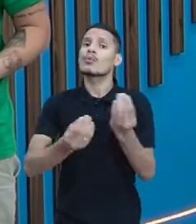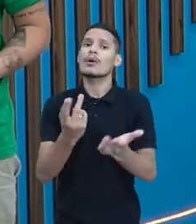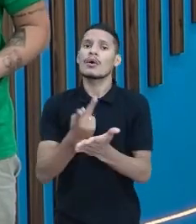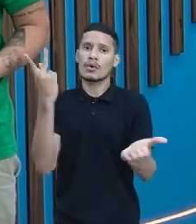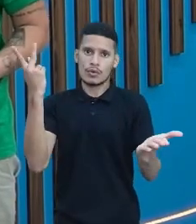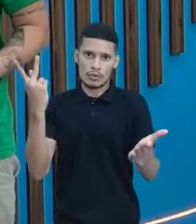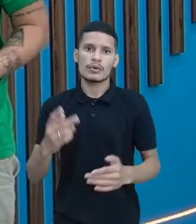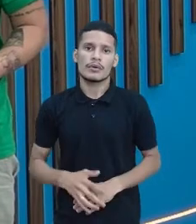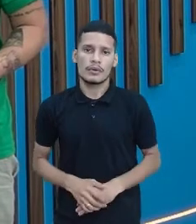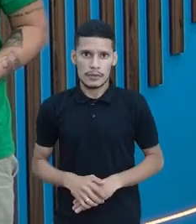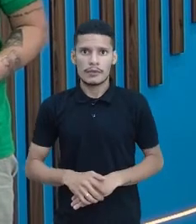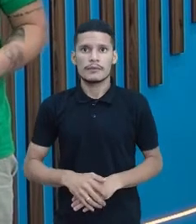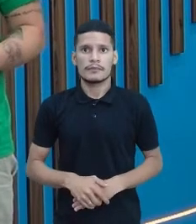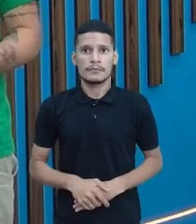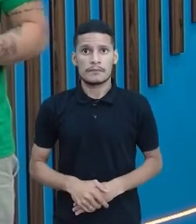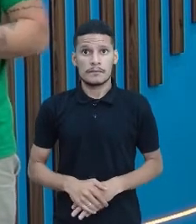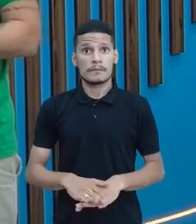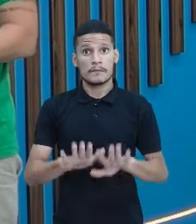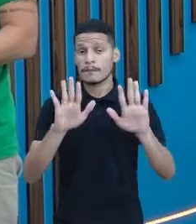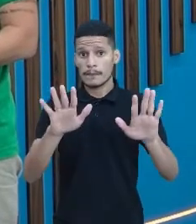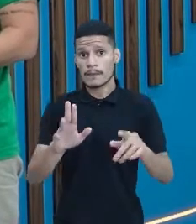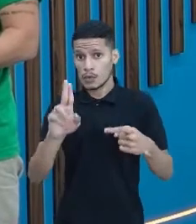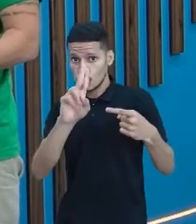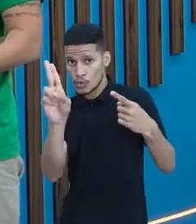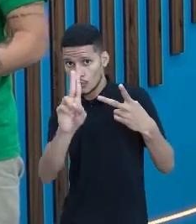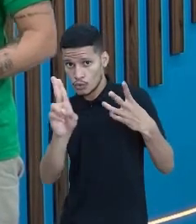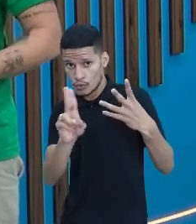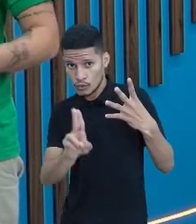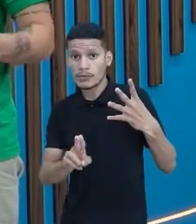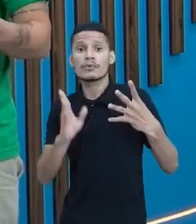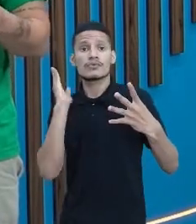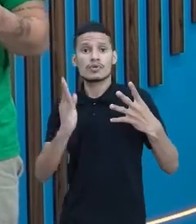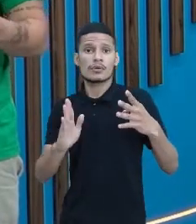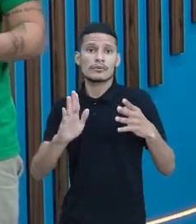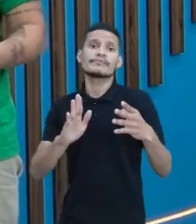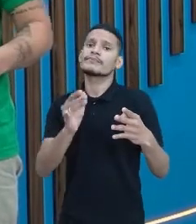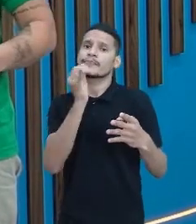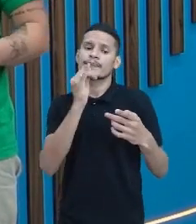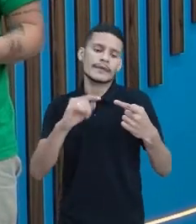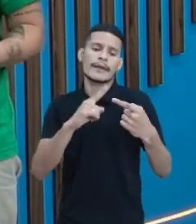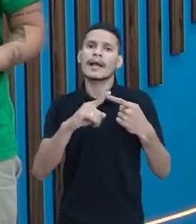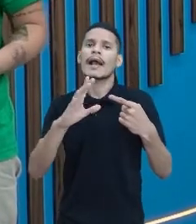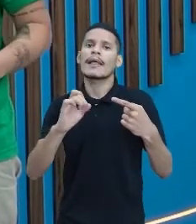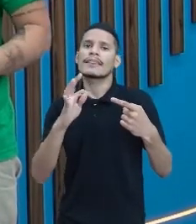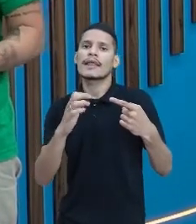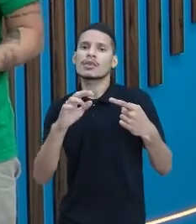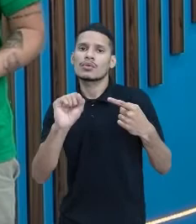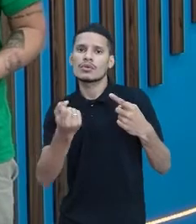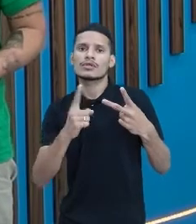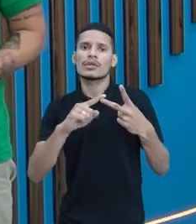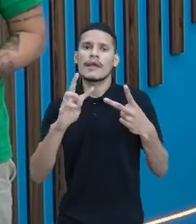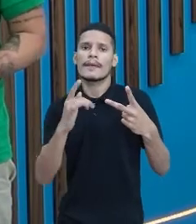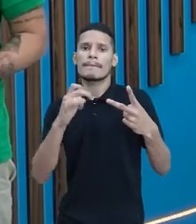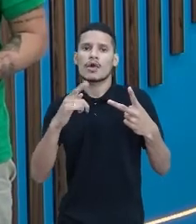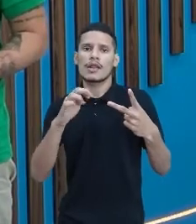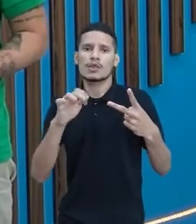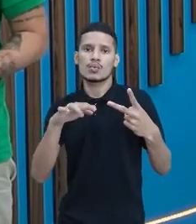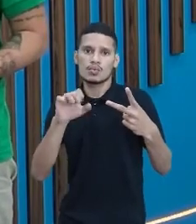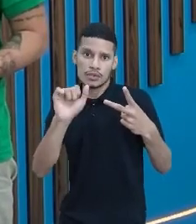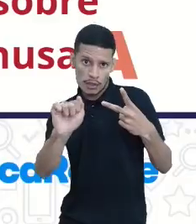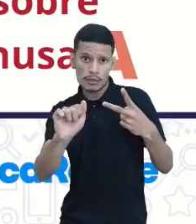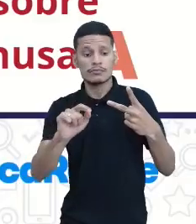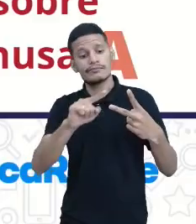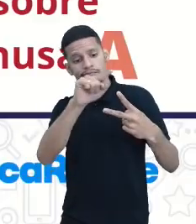elas aparecem, tá certo? Então, os nomes aí especificamente, né? Catetos e hipotenusa, os lados do triângulo,